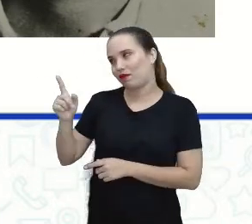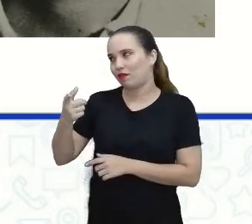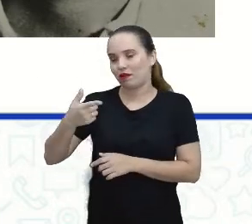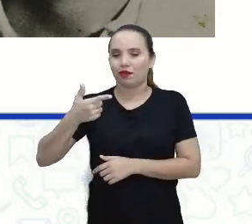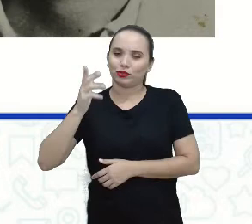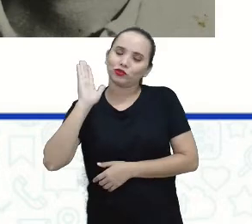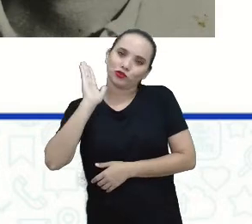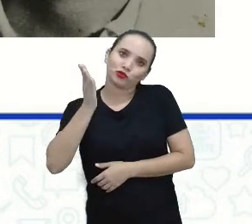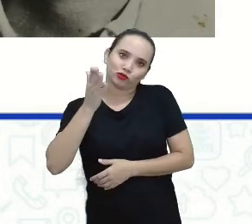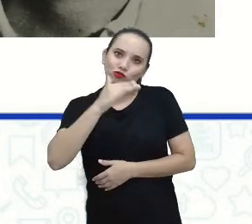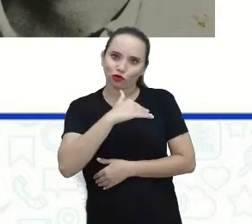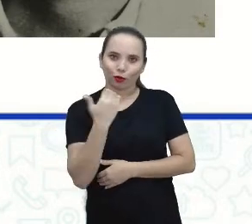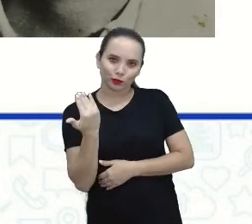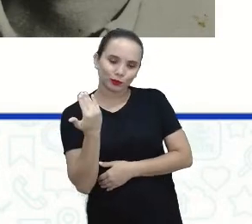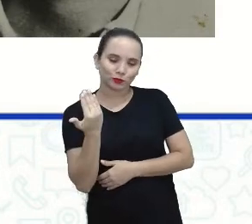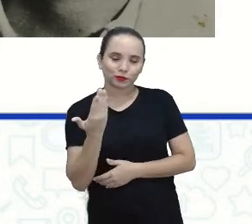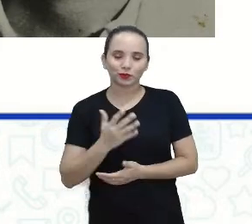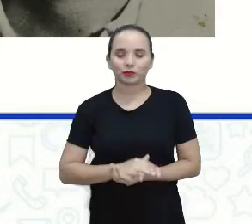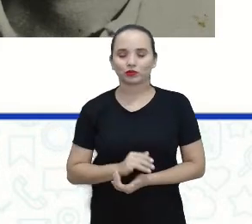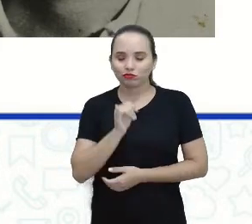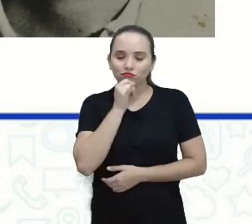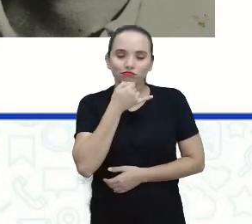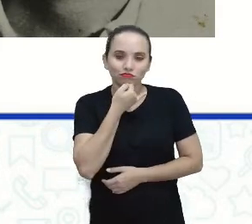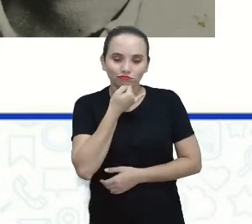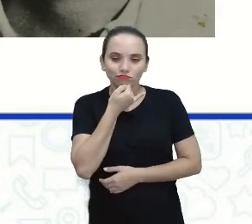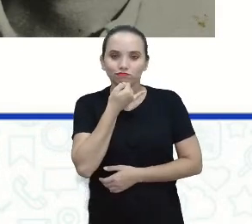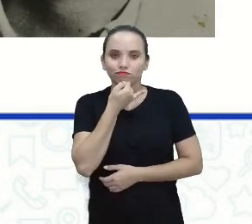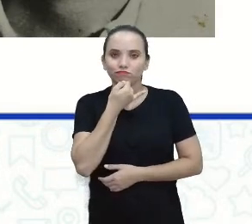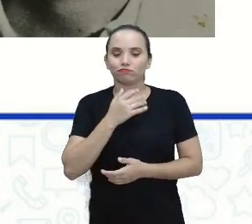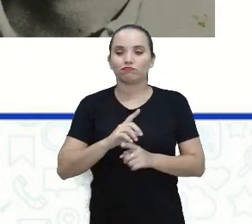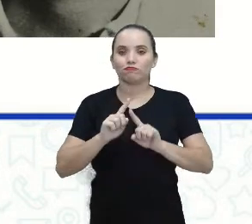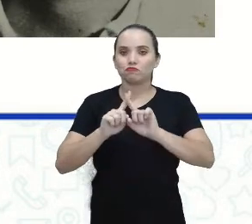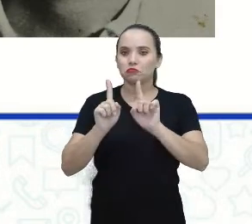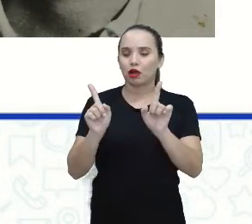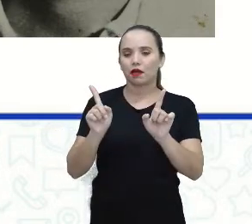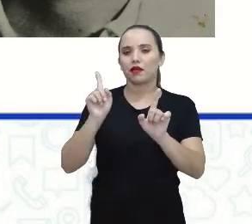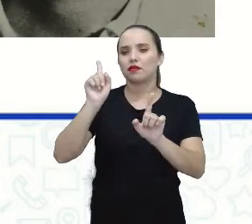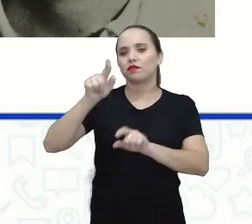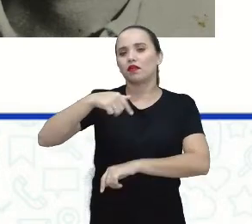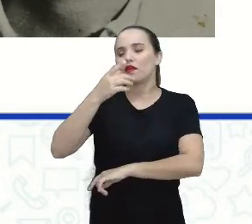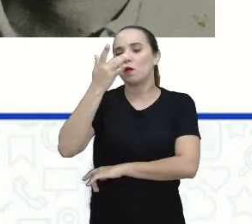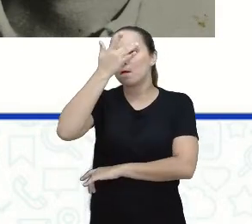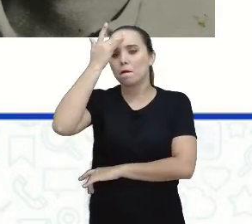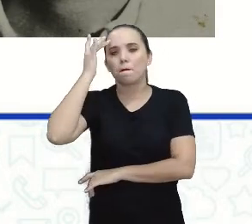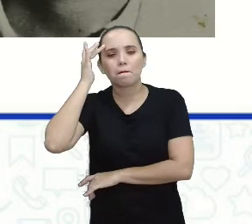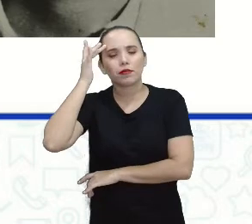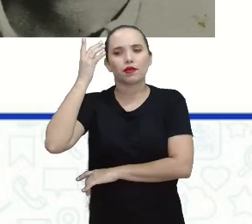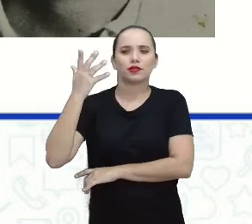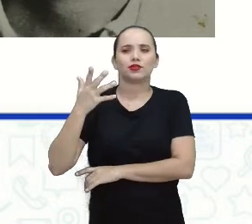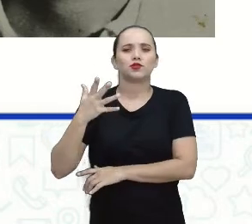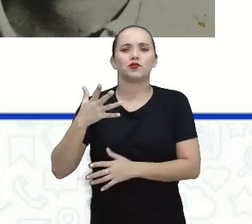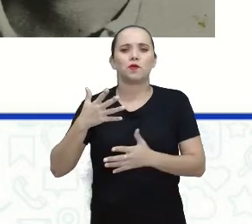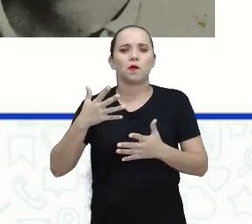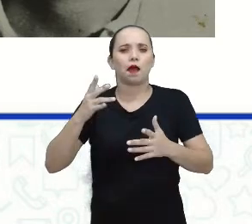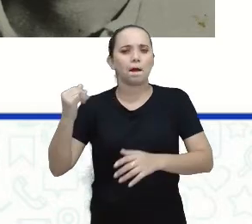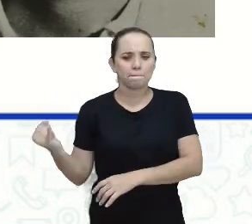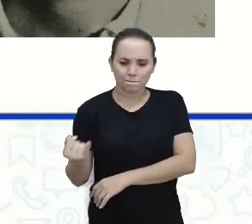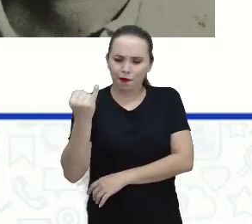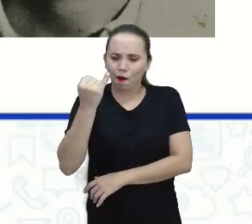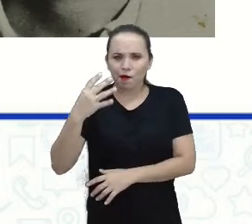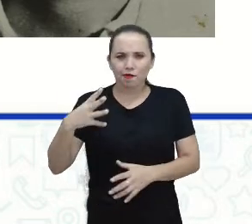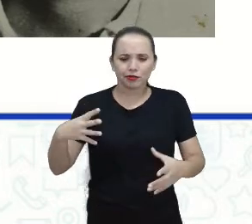infelizmente ele já morreu, ele era uma pessoa muito icônica, muito emblemática nas